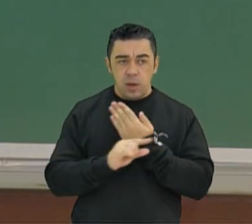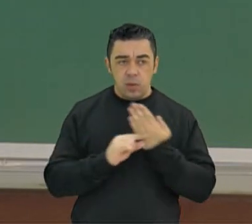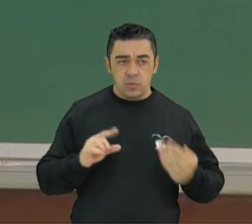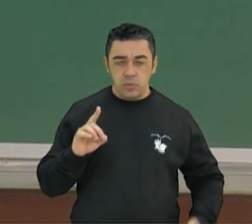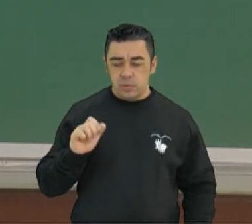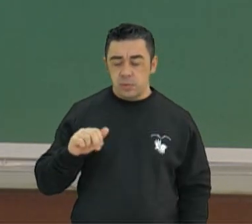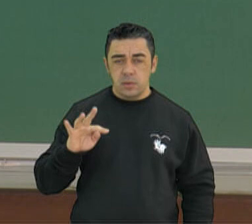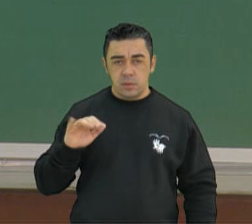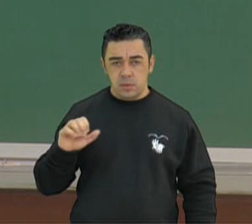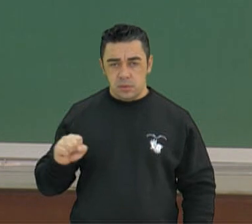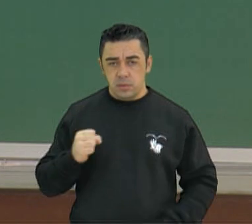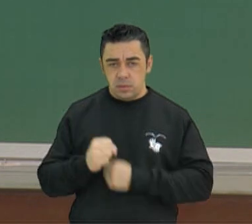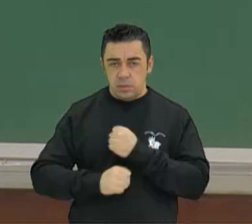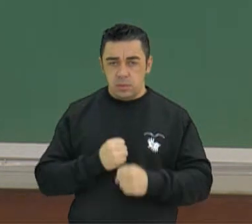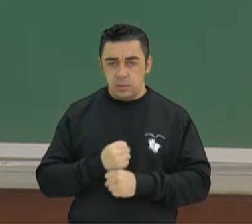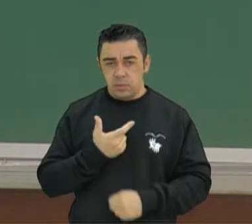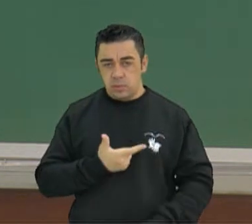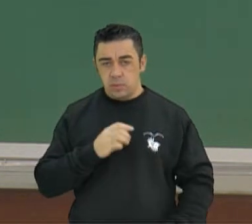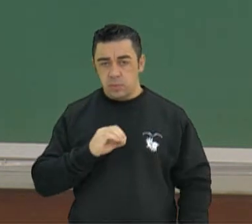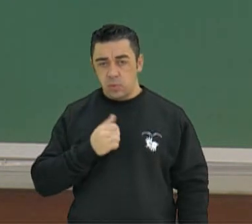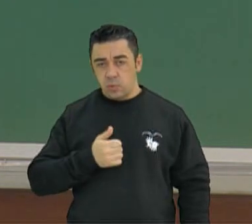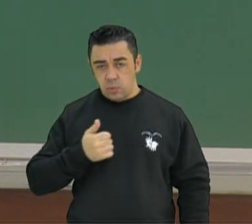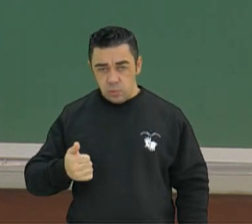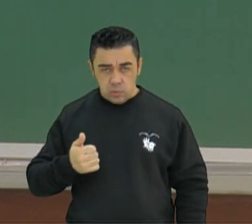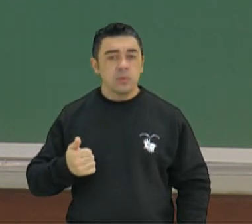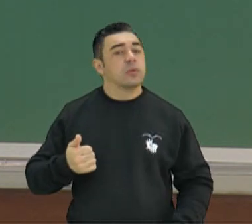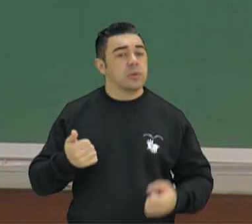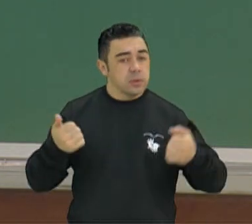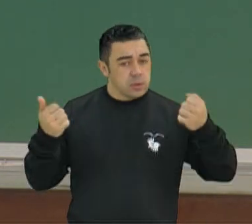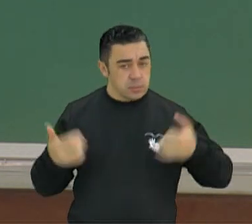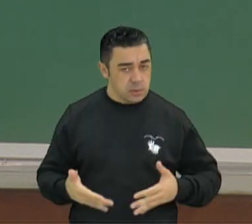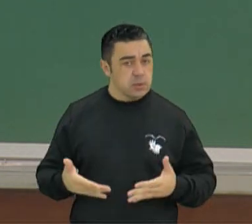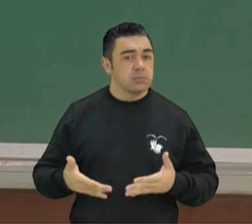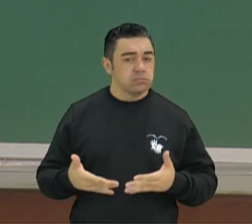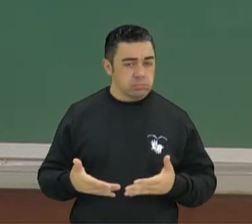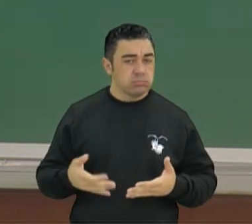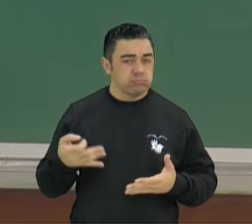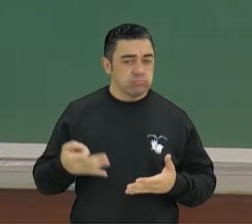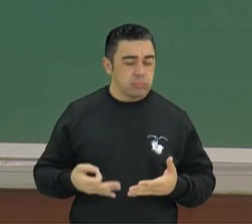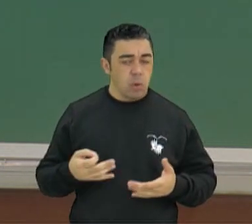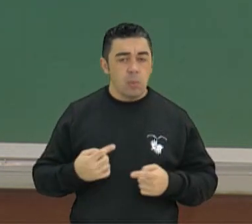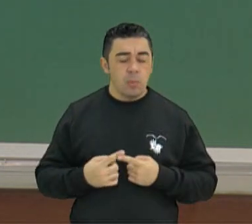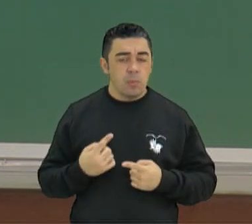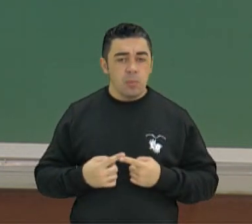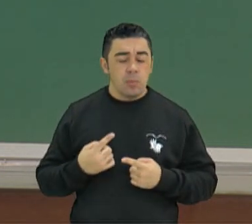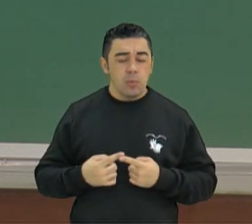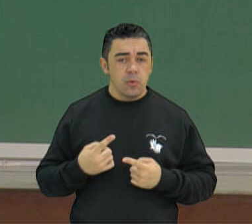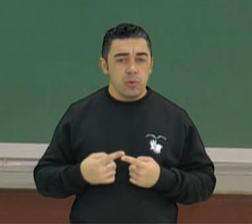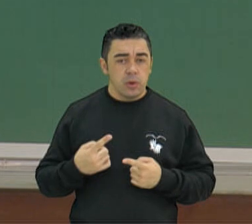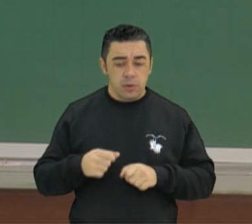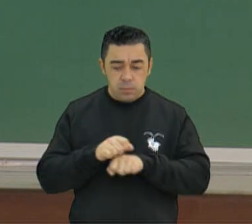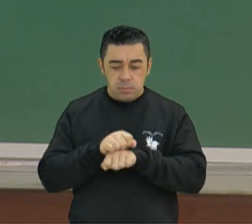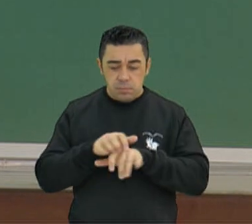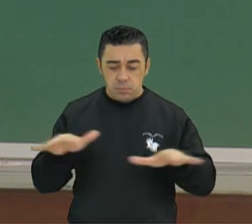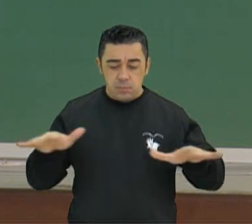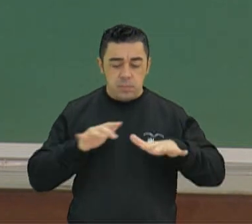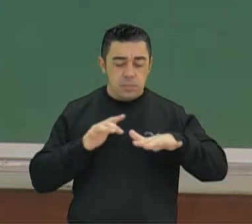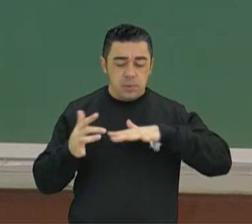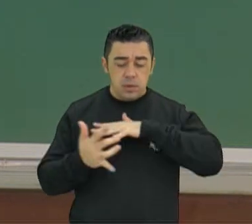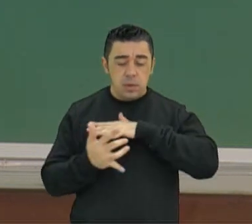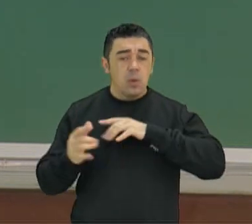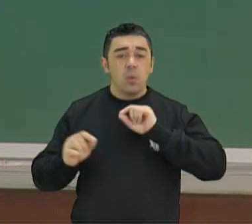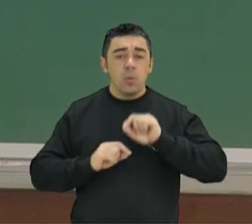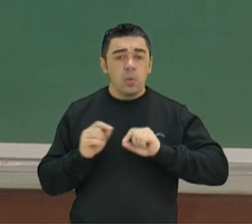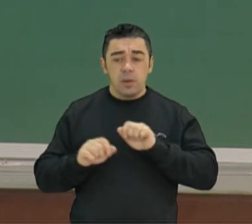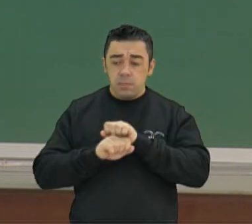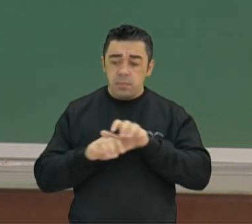de 2011, ela é colocada de forma com muita propriedade. Por quê? Porque a mídia, a indústria, ela alimenta